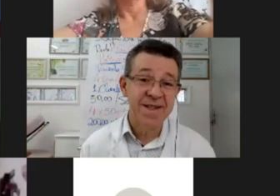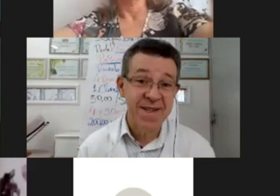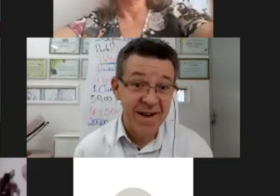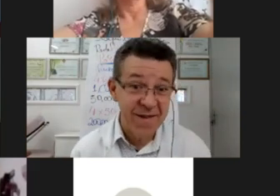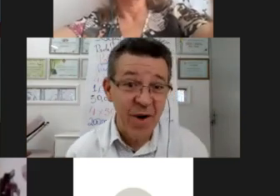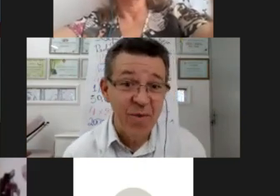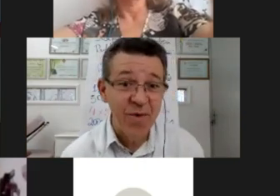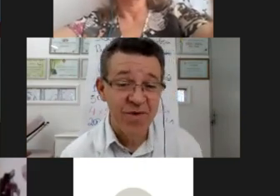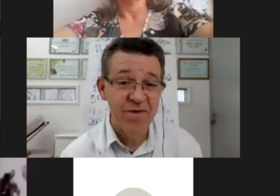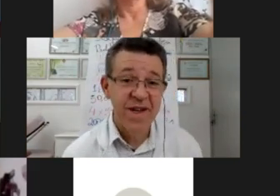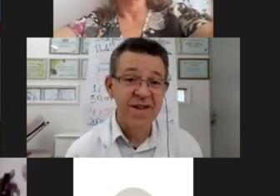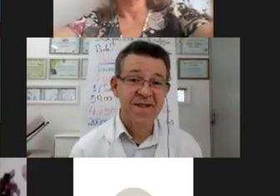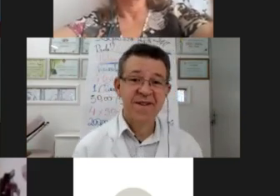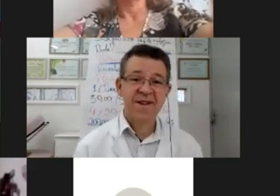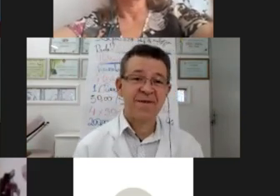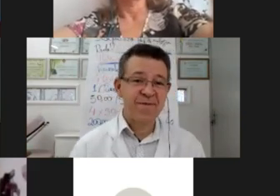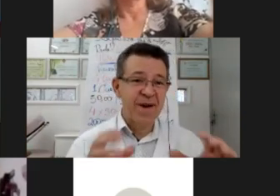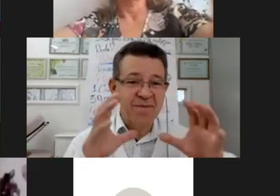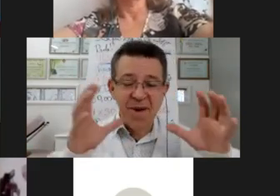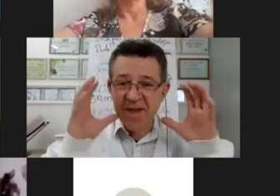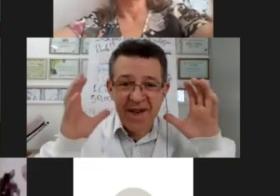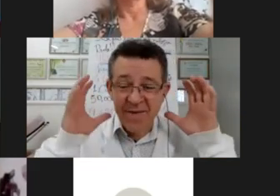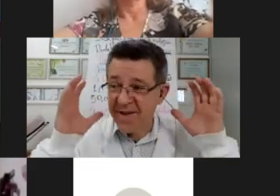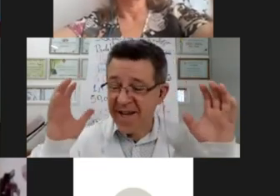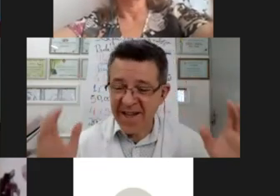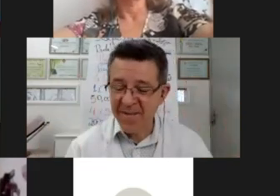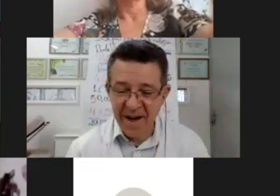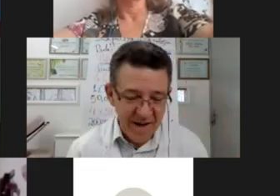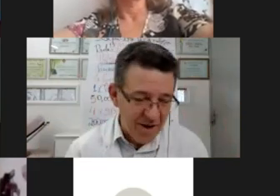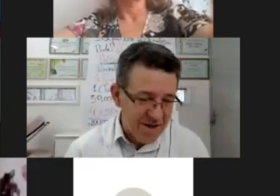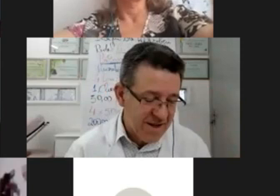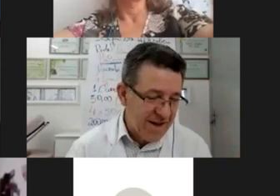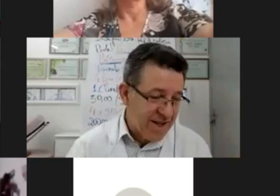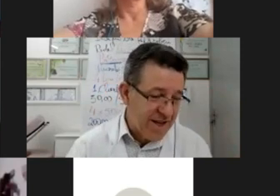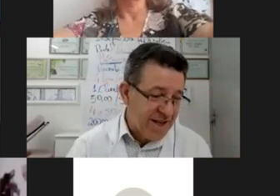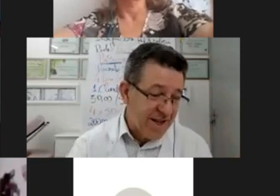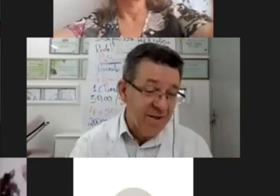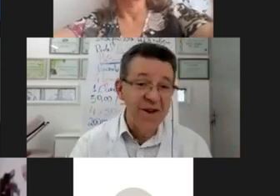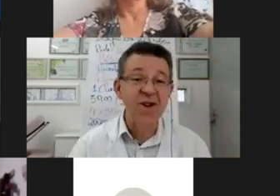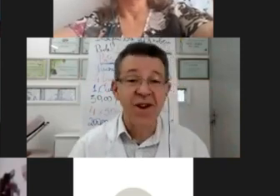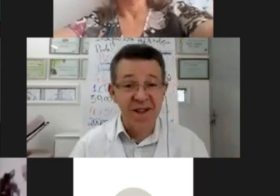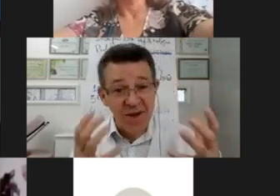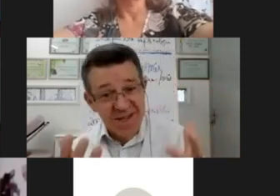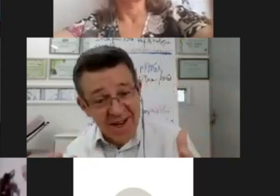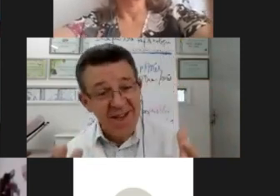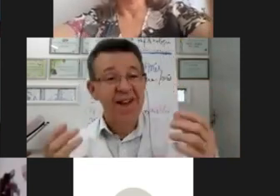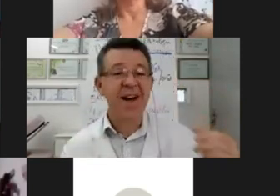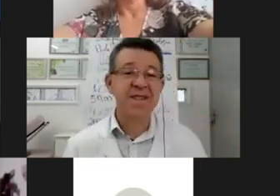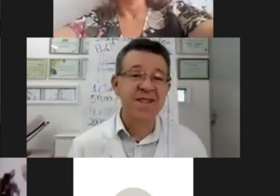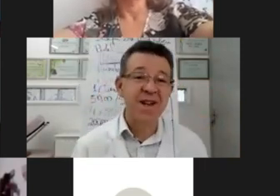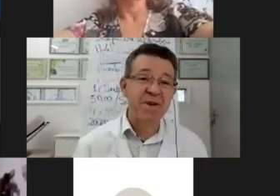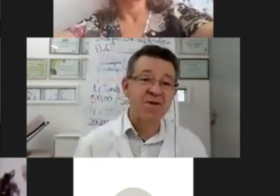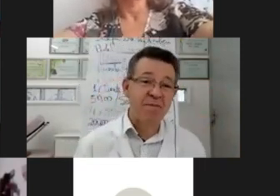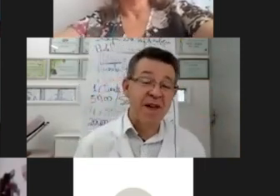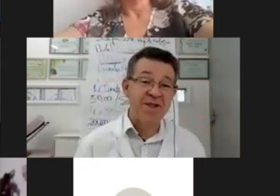a Ana Cecília veio ao mundo, né? Que legal. Uma menina linda, maravilhosa, né? Linda, linda, linda. Não vejo a hora de conhecê-la, a